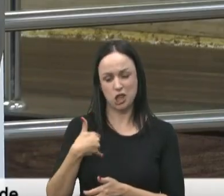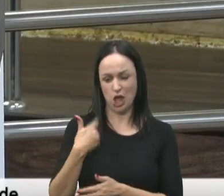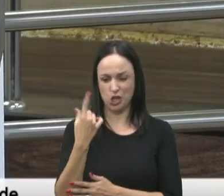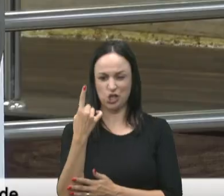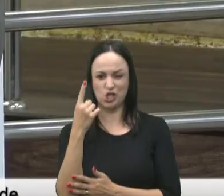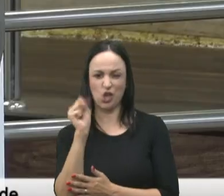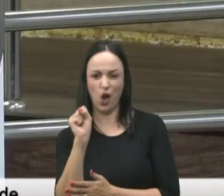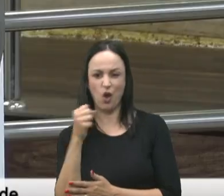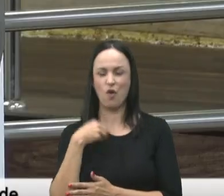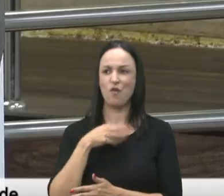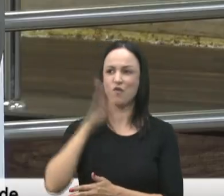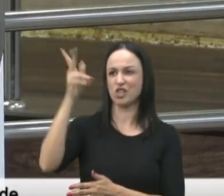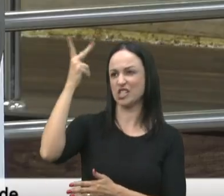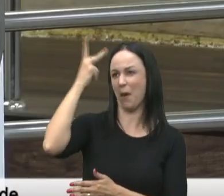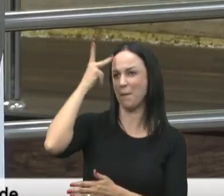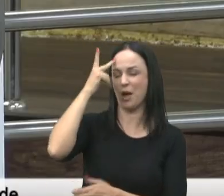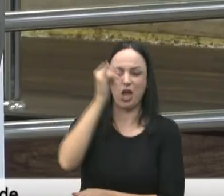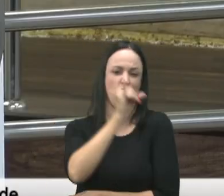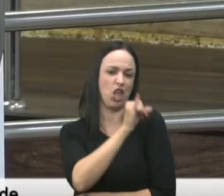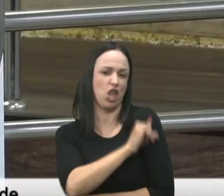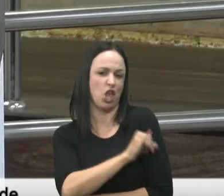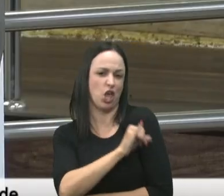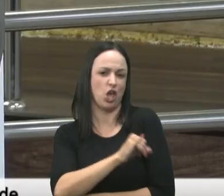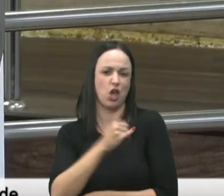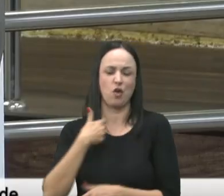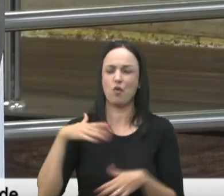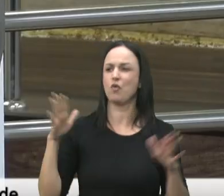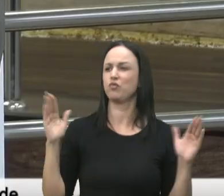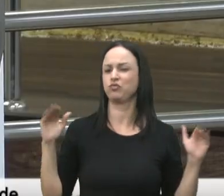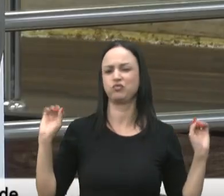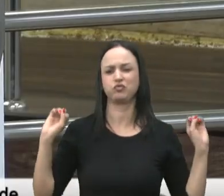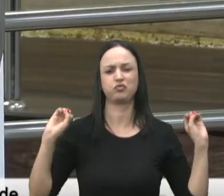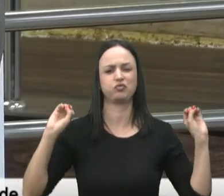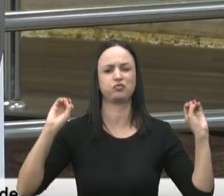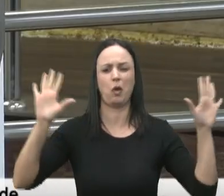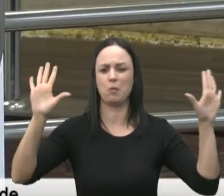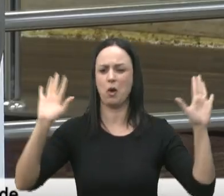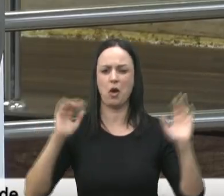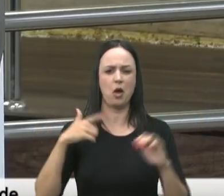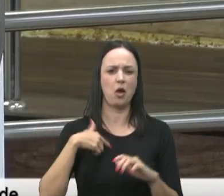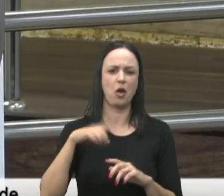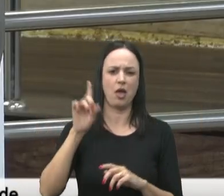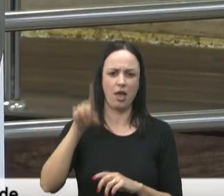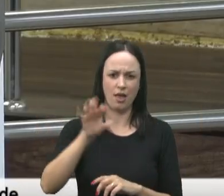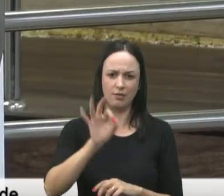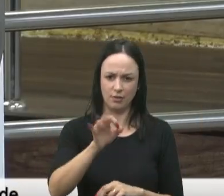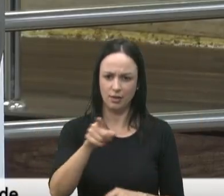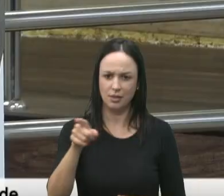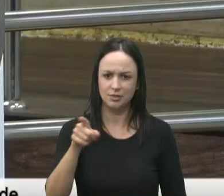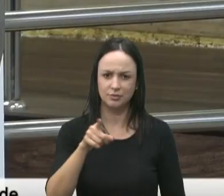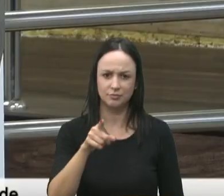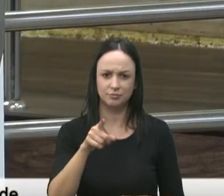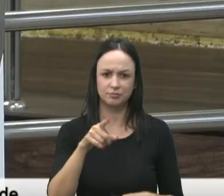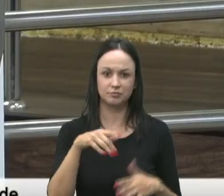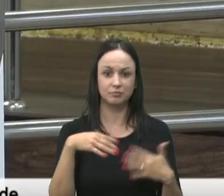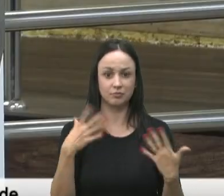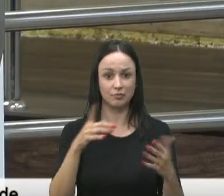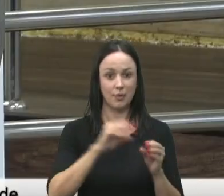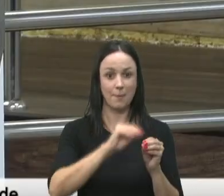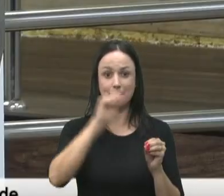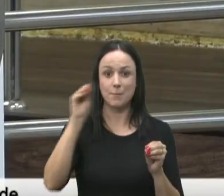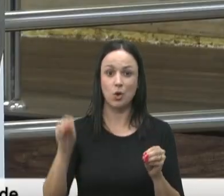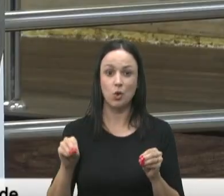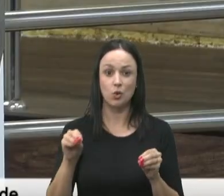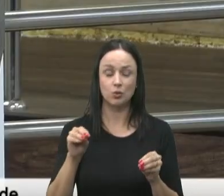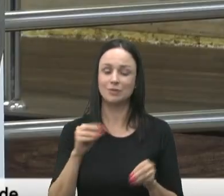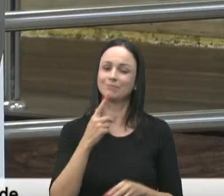eu vou para São Paulo, eu vou para o Rio de Janeiro, eu vou para bater minhas asas em algum lugar onde eu vou ser mais livre. É ou não é? Aí quando você se muda, você vê que não